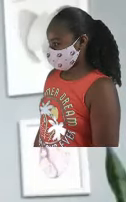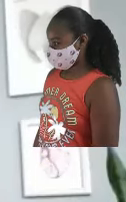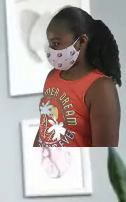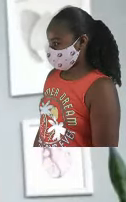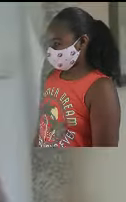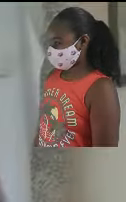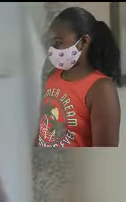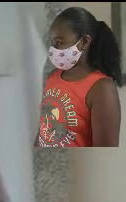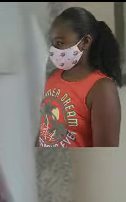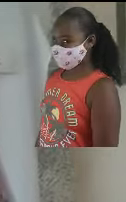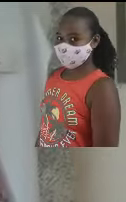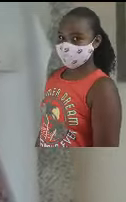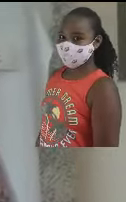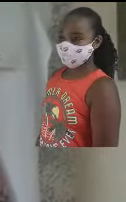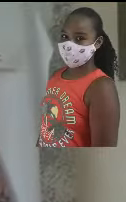das Artes.